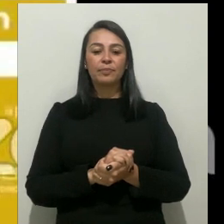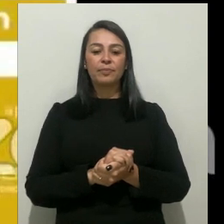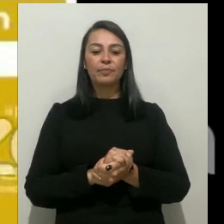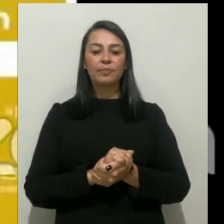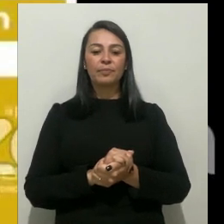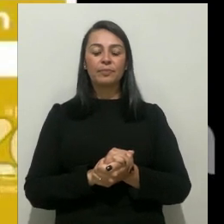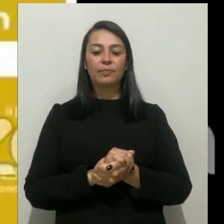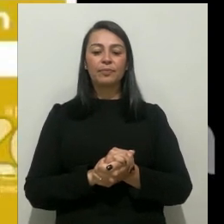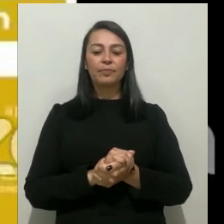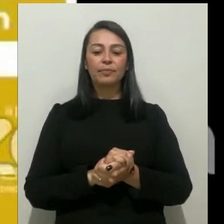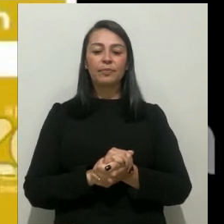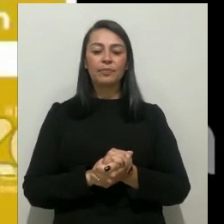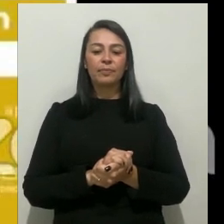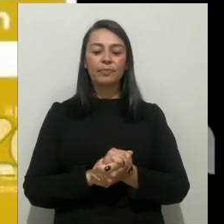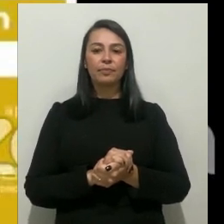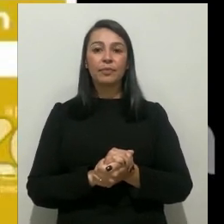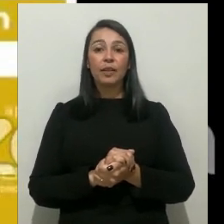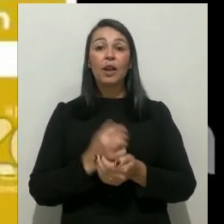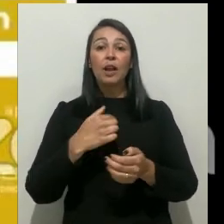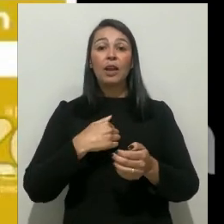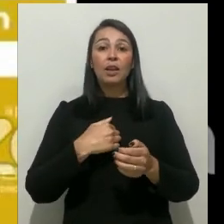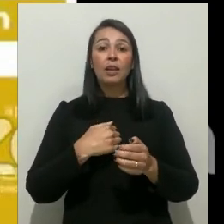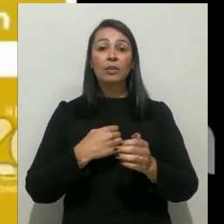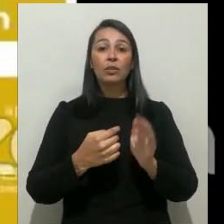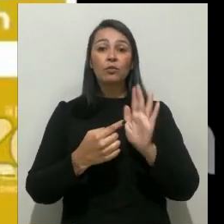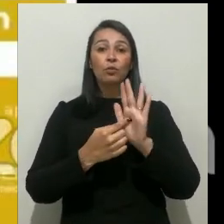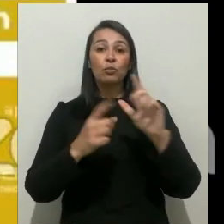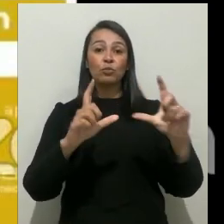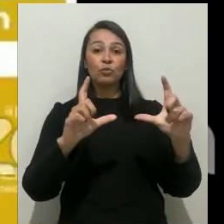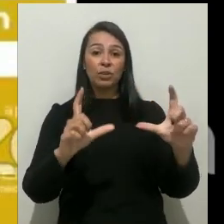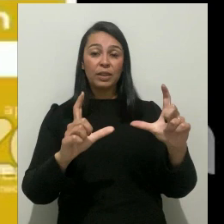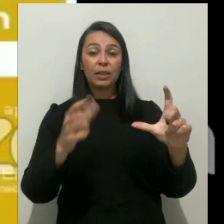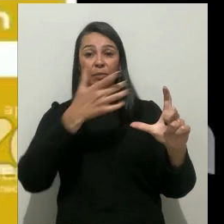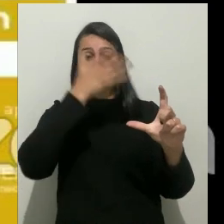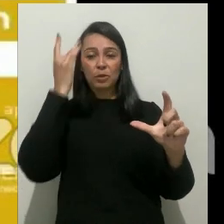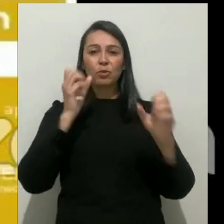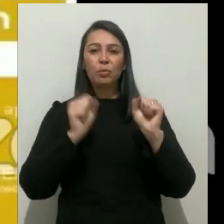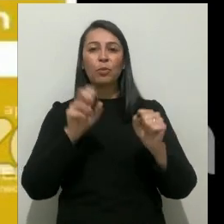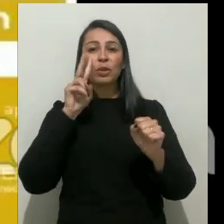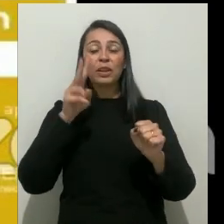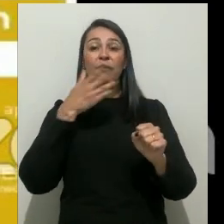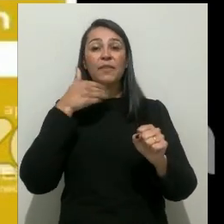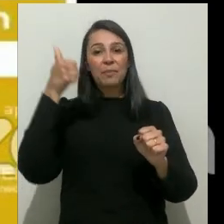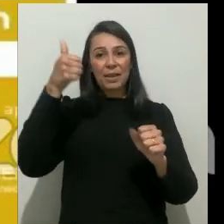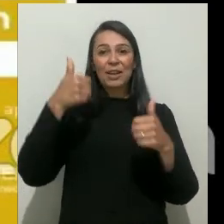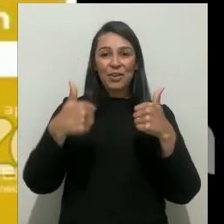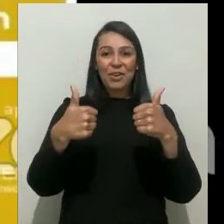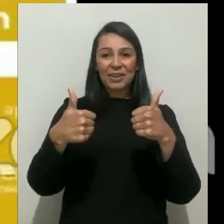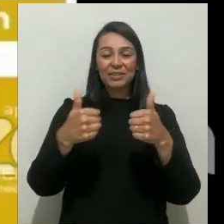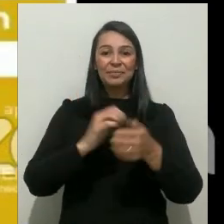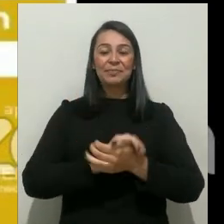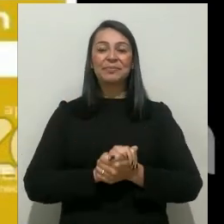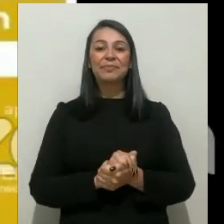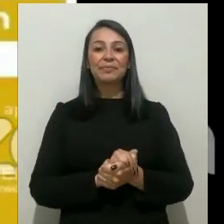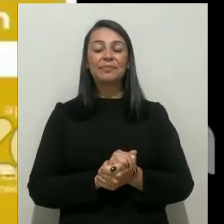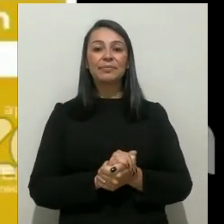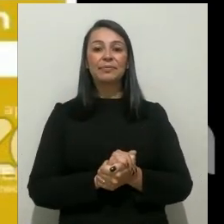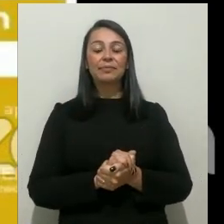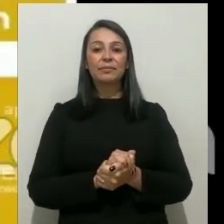Bom, eu vou pagar aqui só para o pessoal poder ver melhor. Tudo bem?